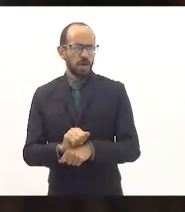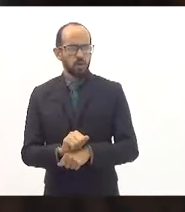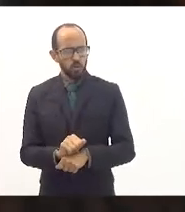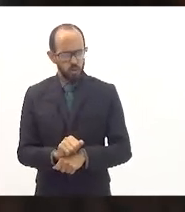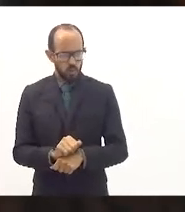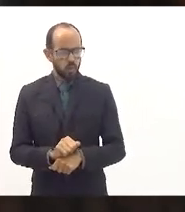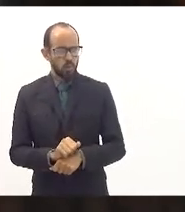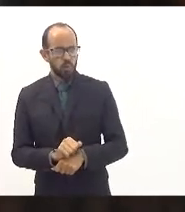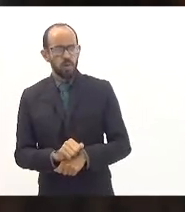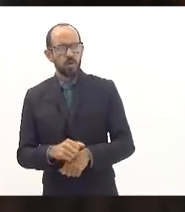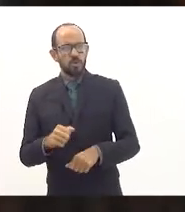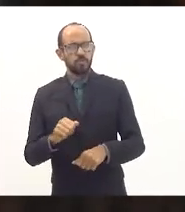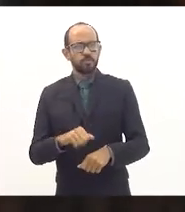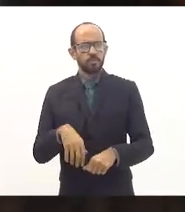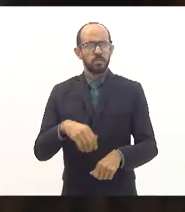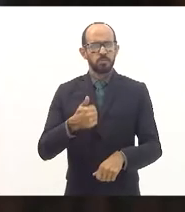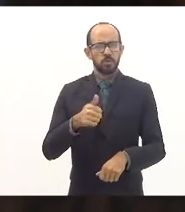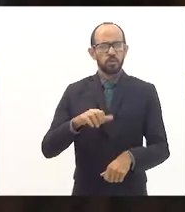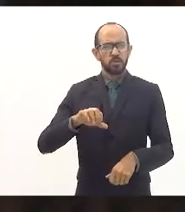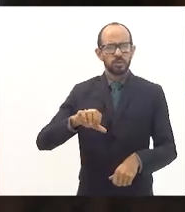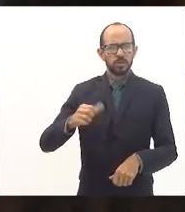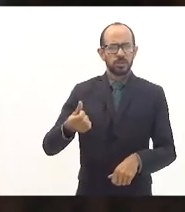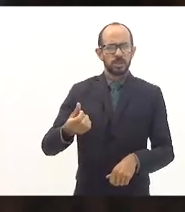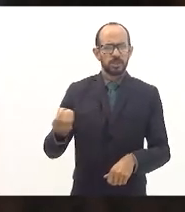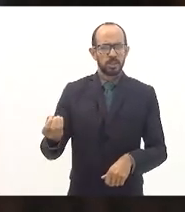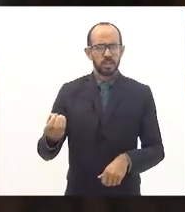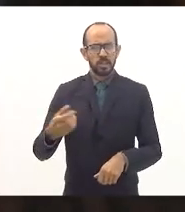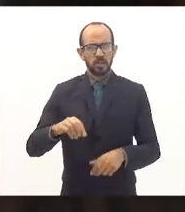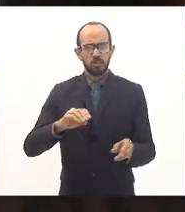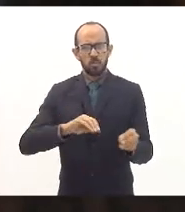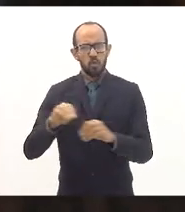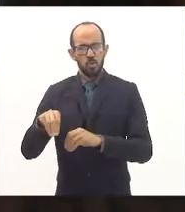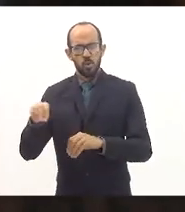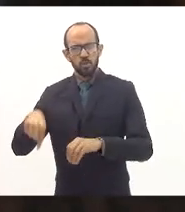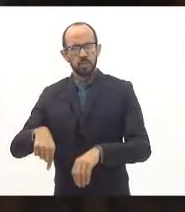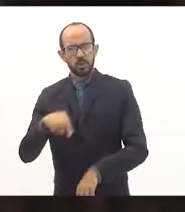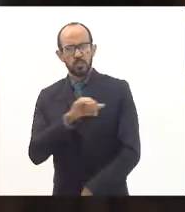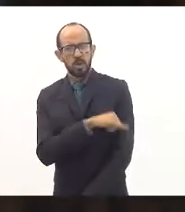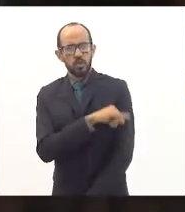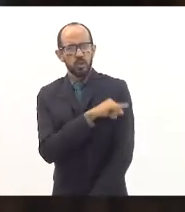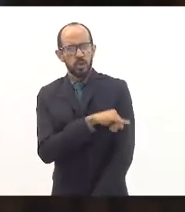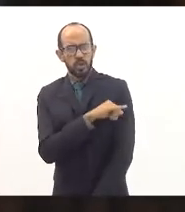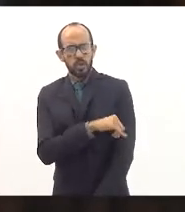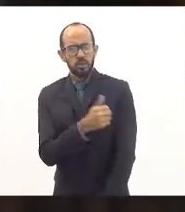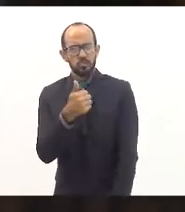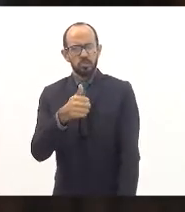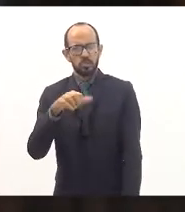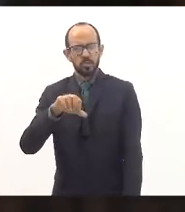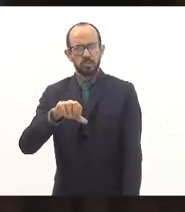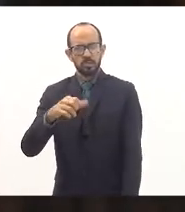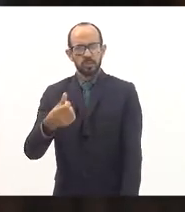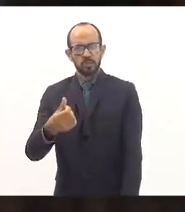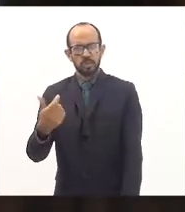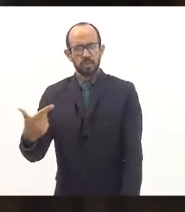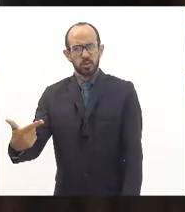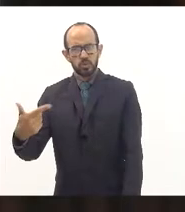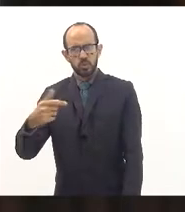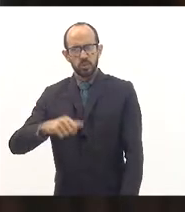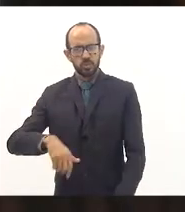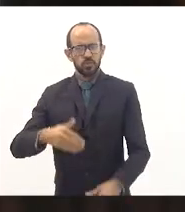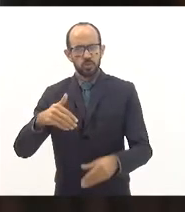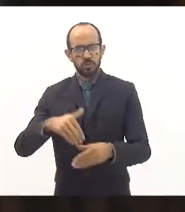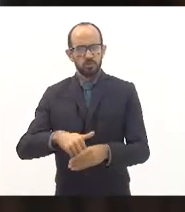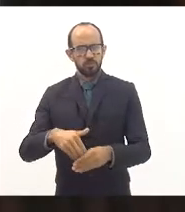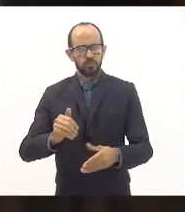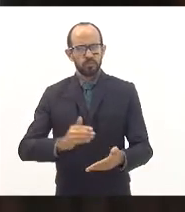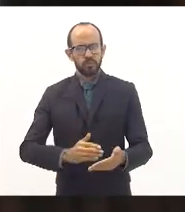Em meados de 1960, Brizola mudou-se para o Rio de Janeiro e, em 1962, foi eleito deputado federal